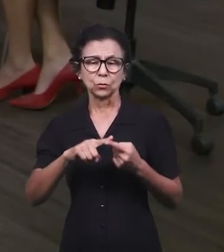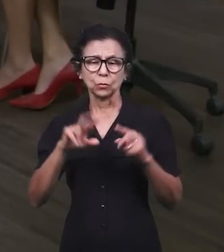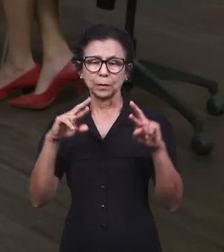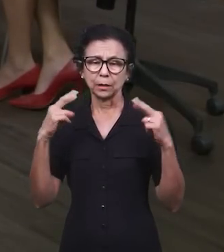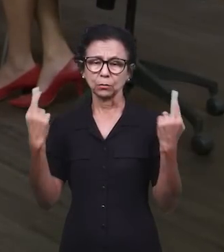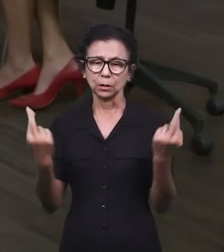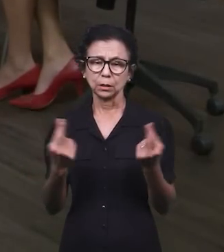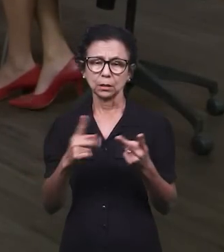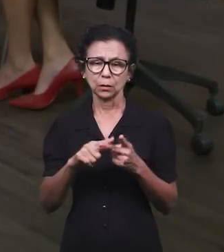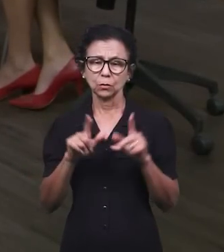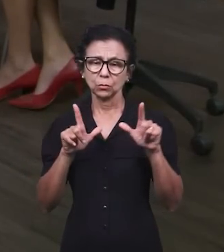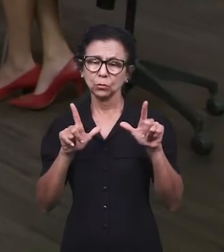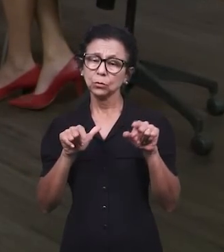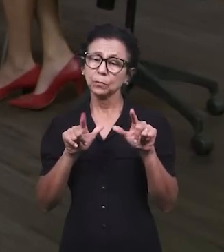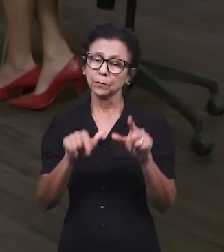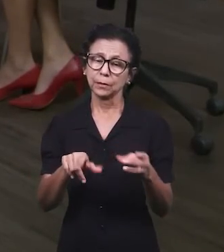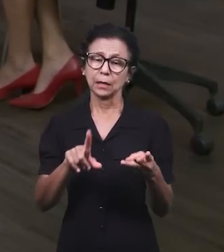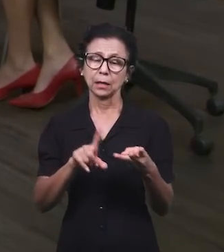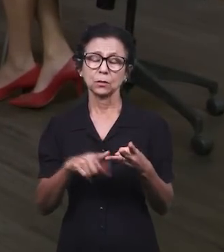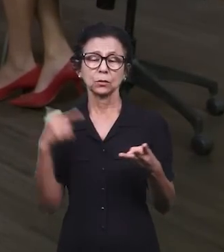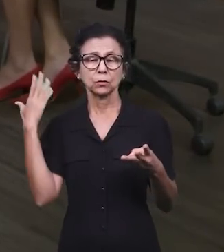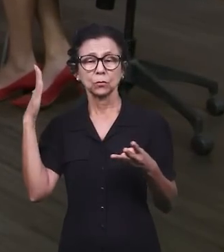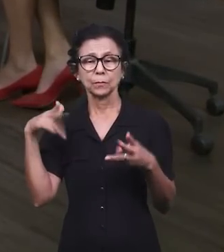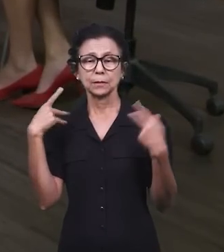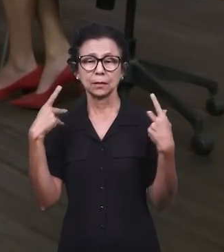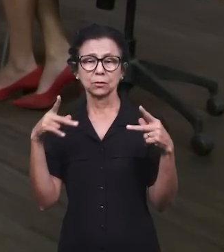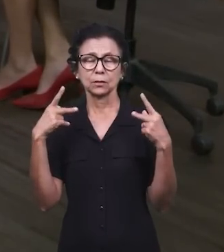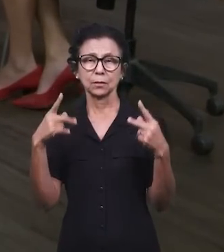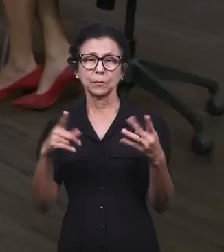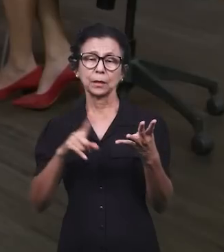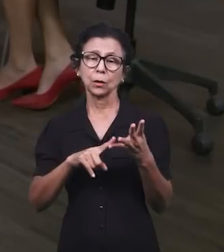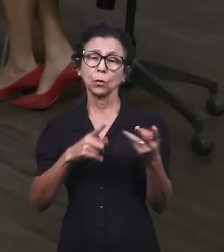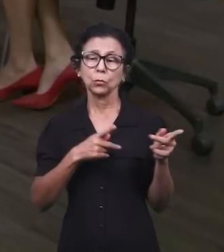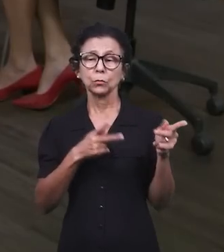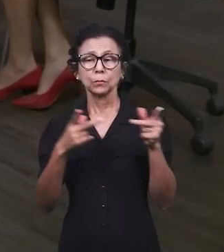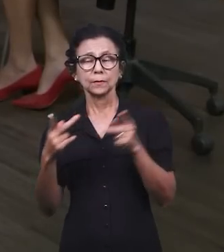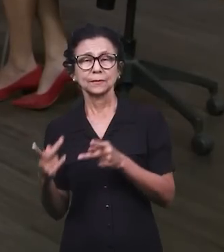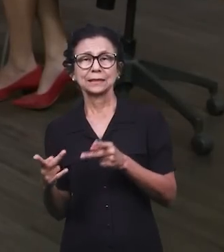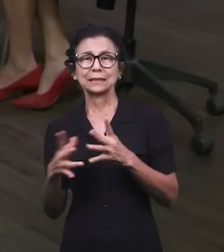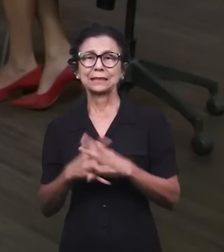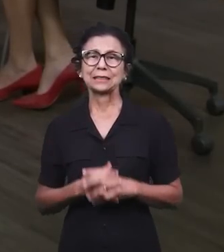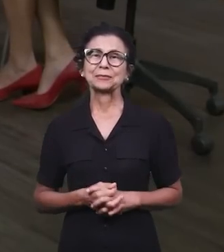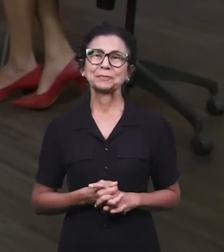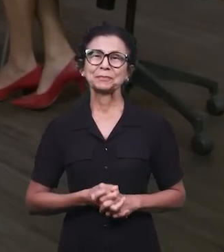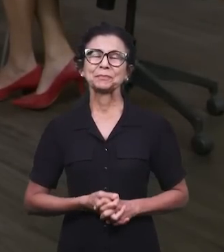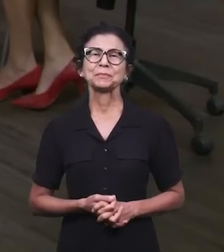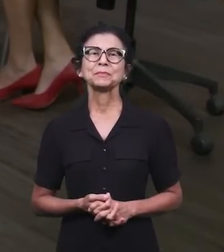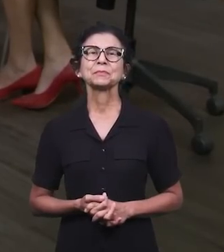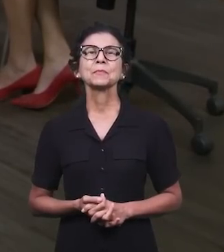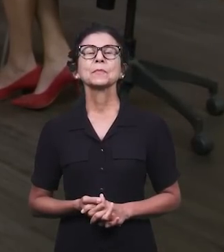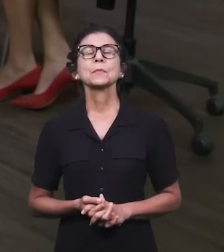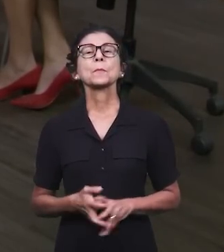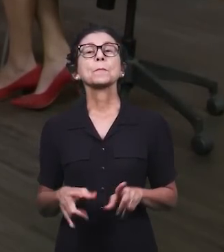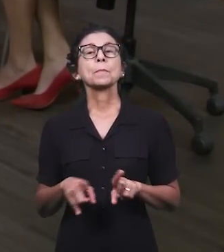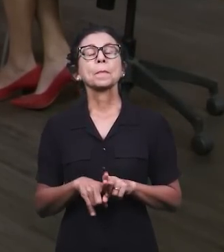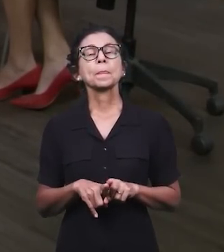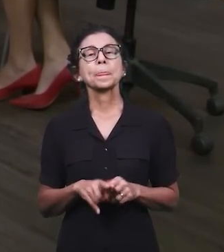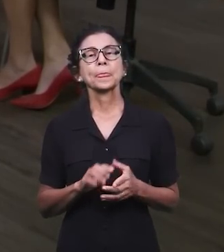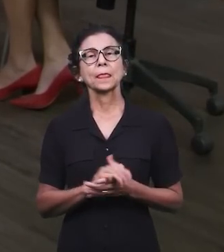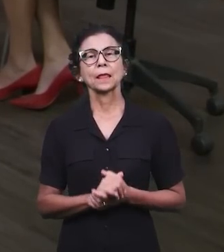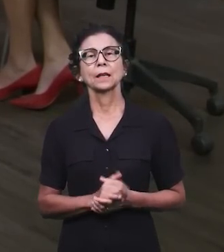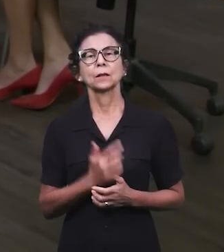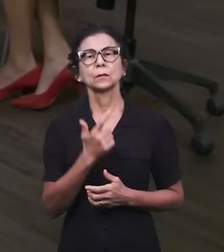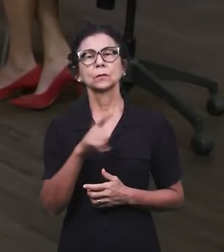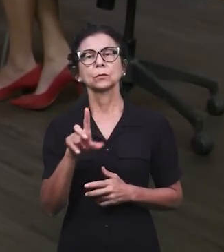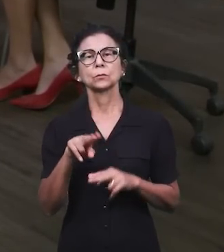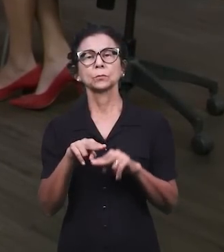viagem, naquela pregação, naquela visita. Porém, Josias, eu acho que há outros dois motivos